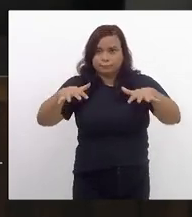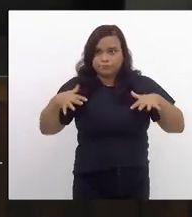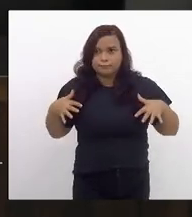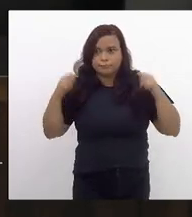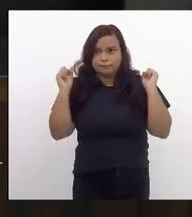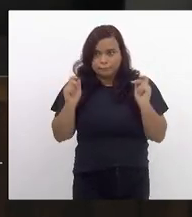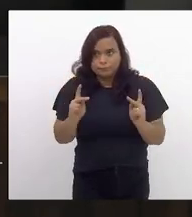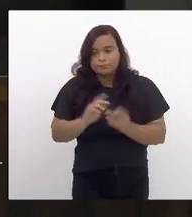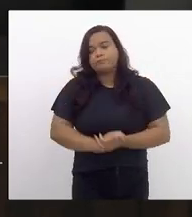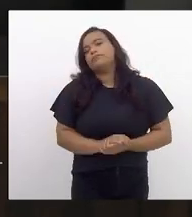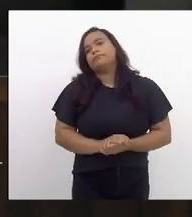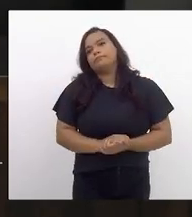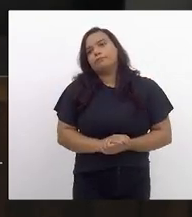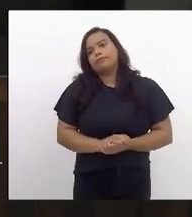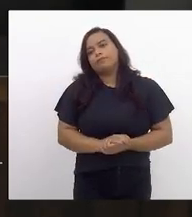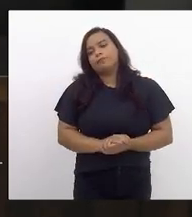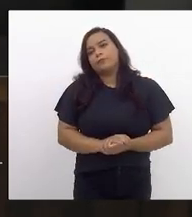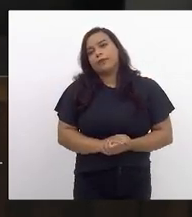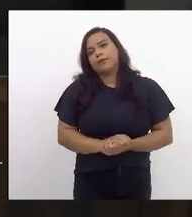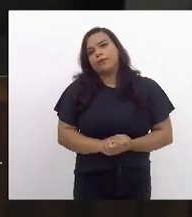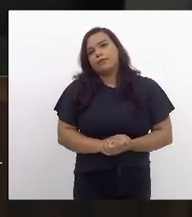Vamos